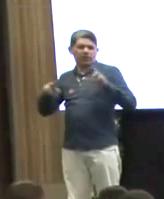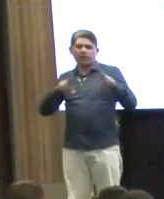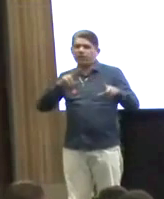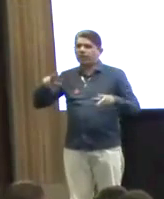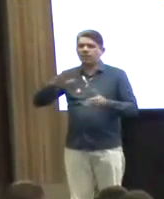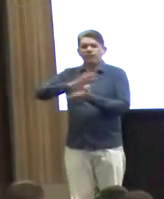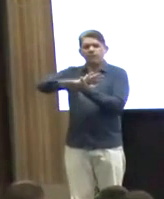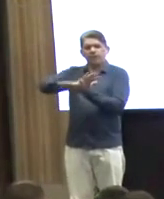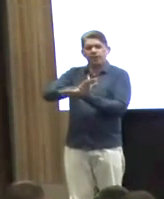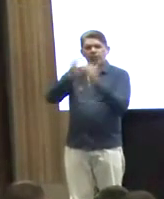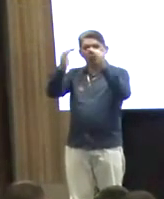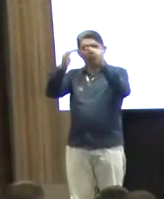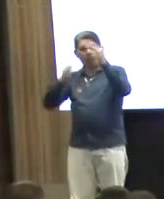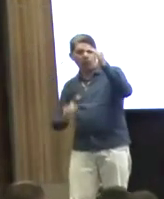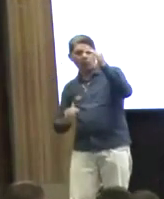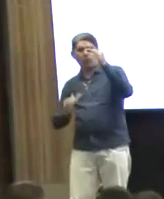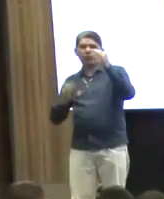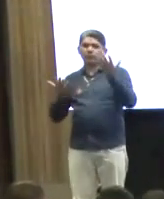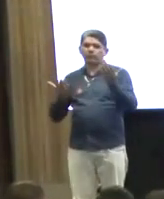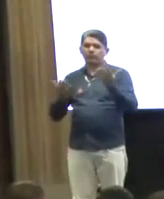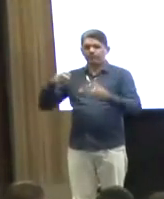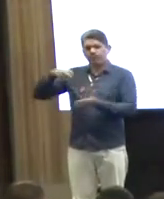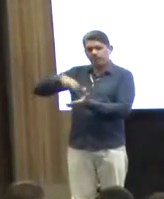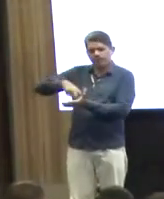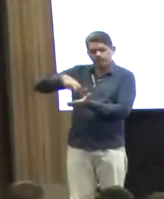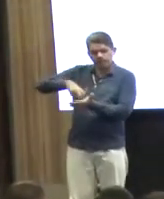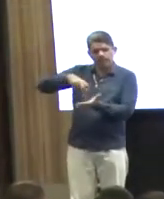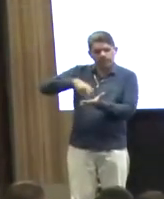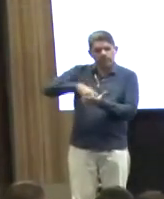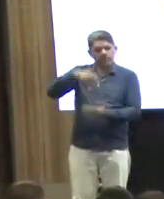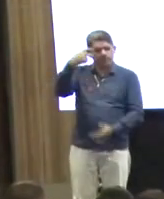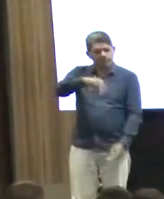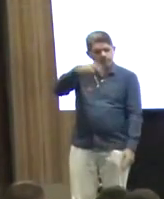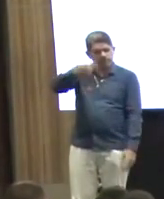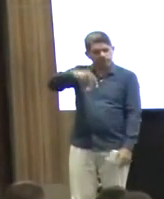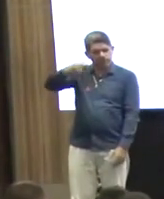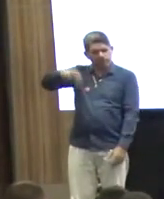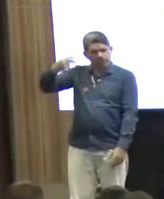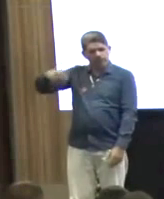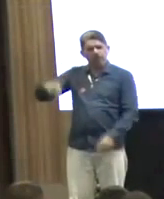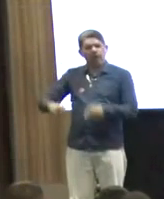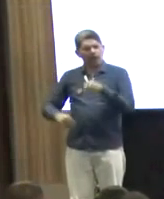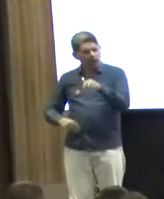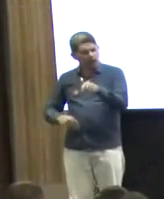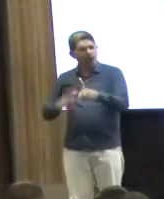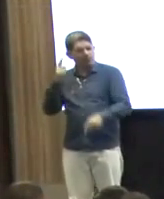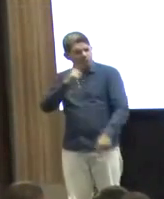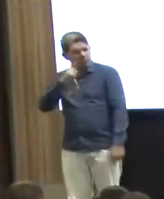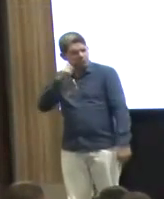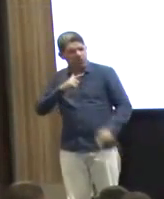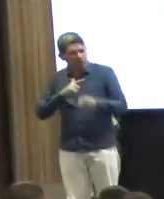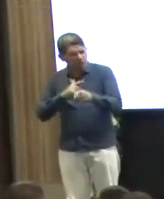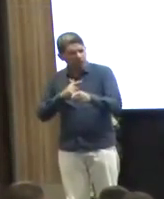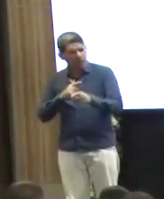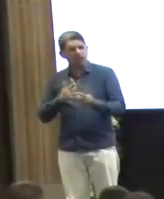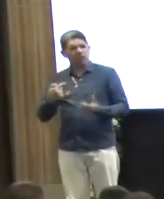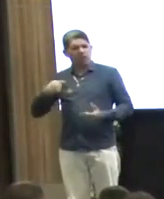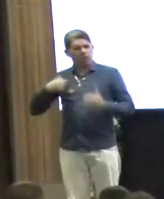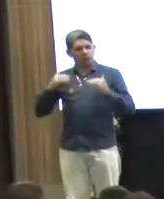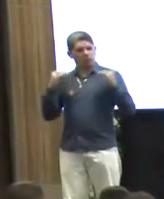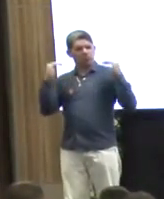né? A ser castigado. E ao castigá-lo, eu digo, está vendo? Ele merece fazer isso, e eu posso fazer isso porque eu sou diferente, eu